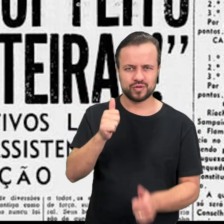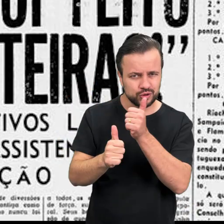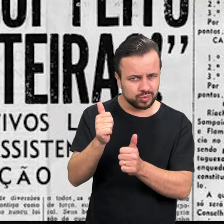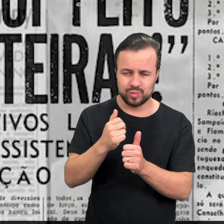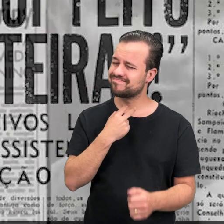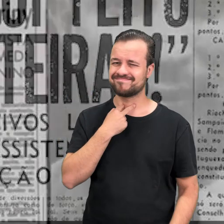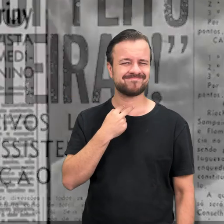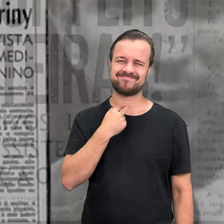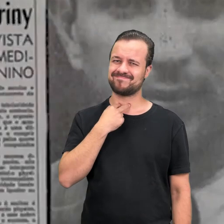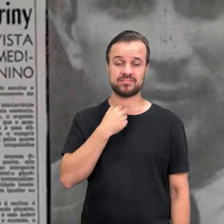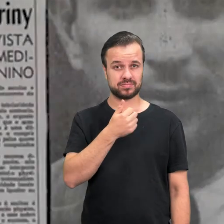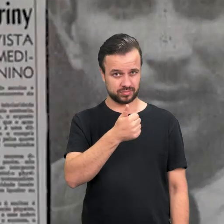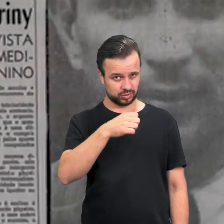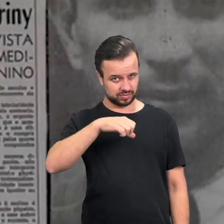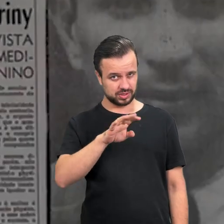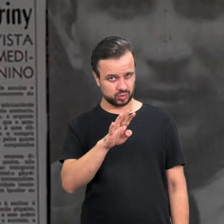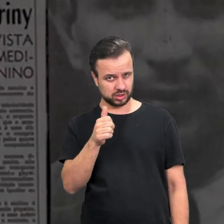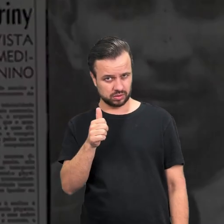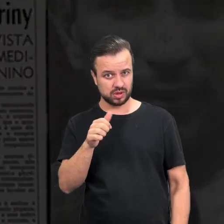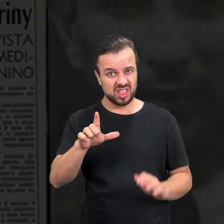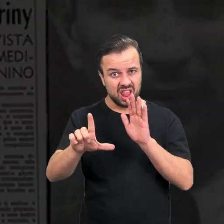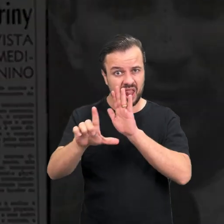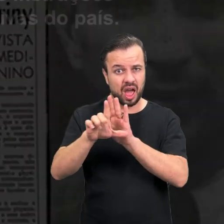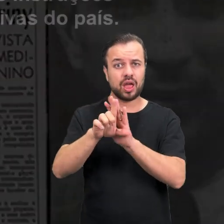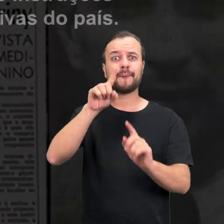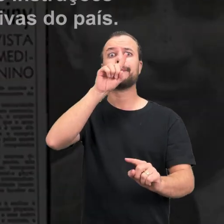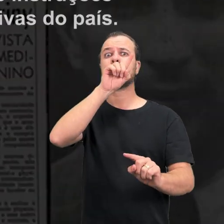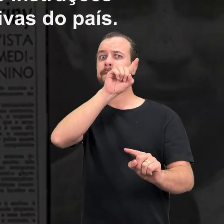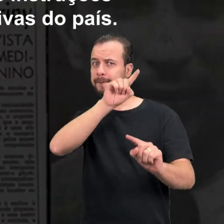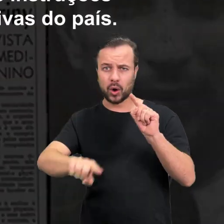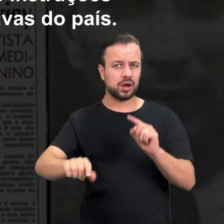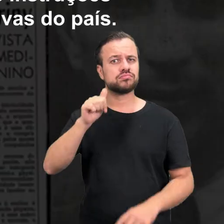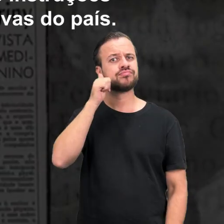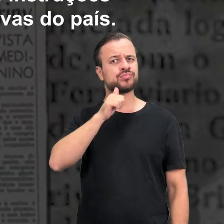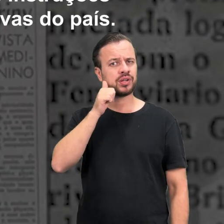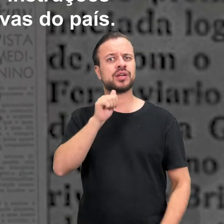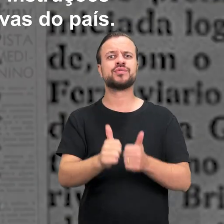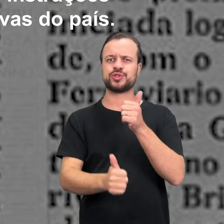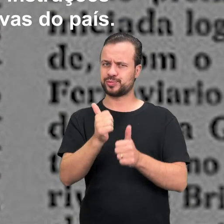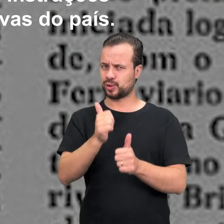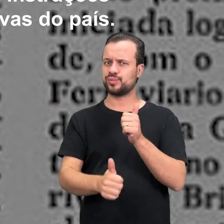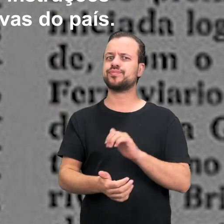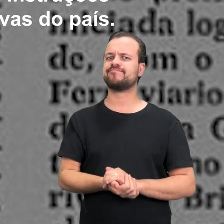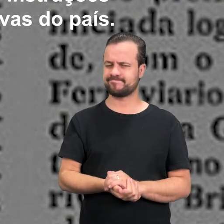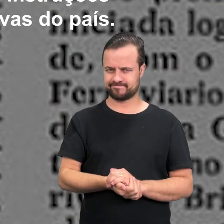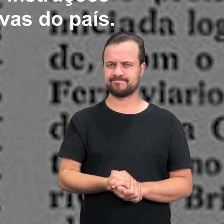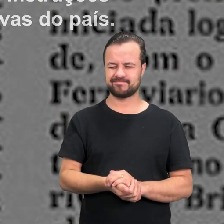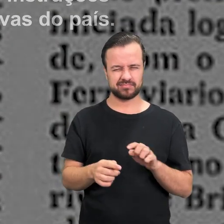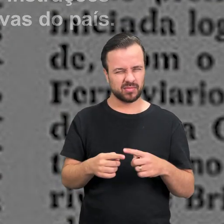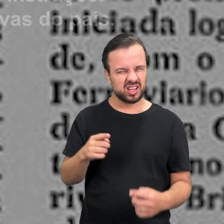Em 1941, uma lei proibiu oficialmente o futebol feminino. Mesmo assim,